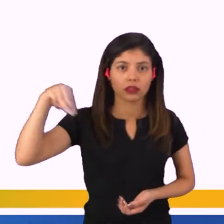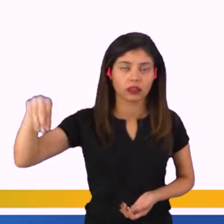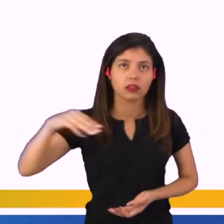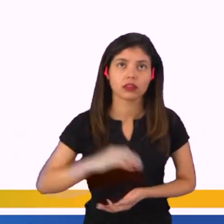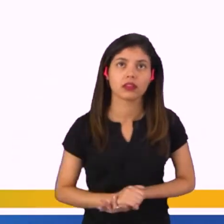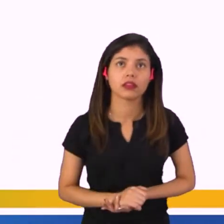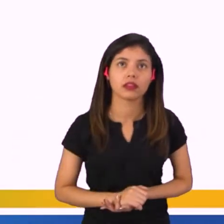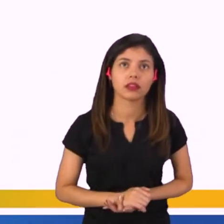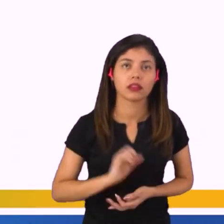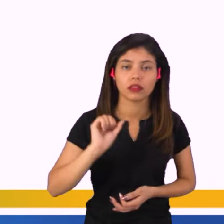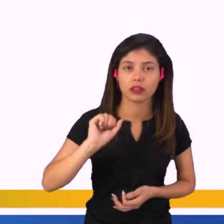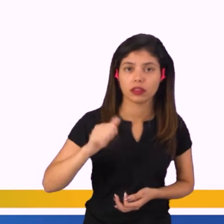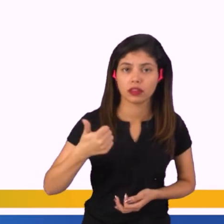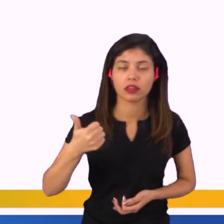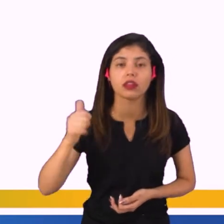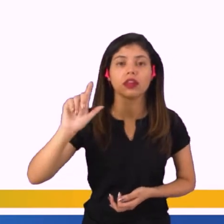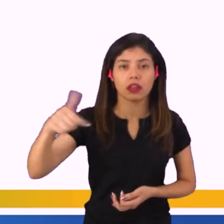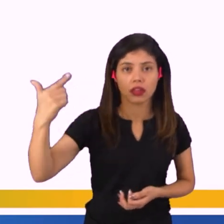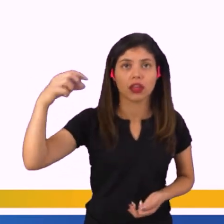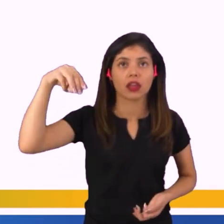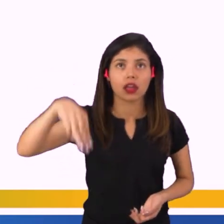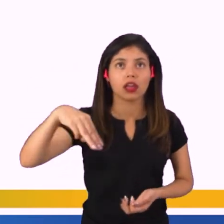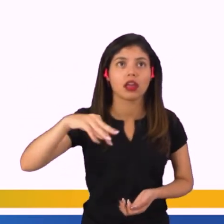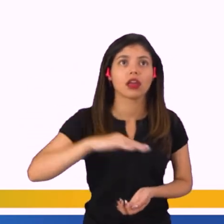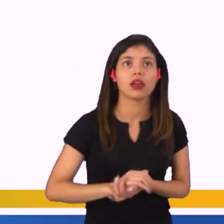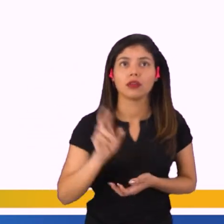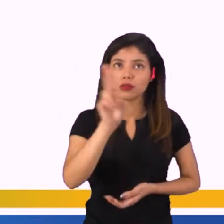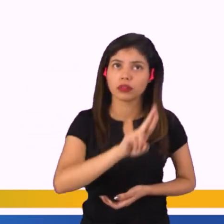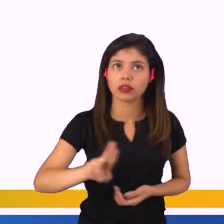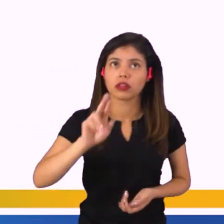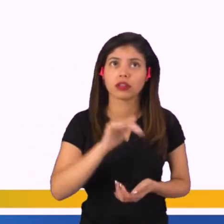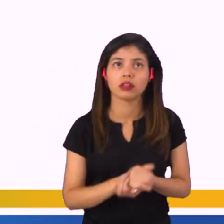9.000 milímetros em metros, nós